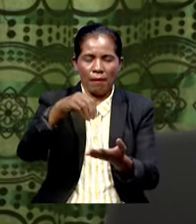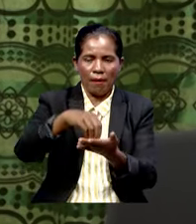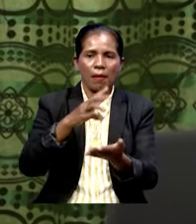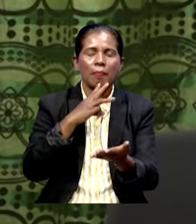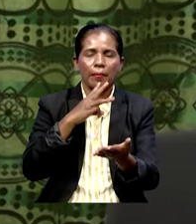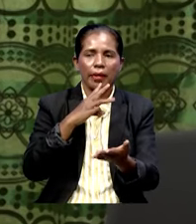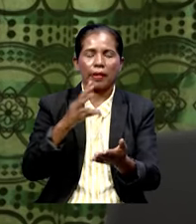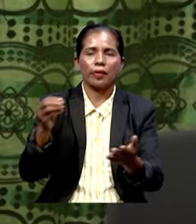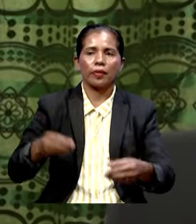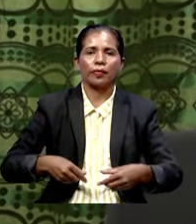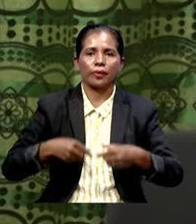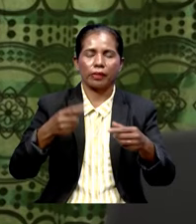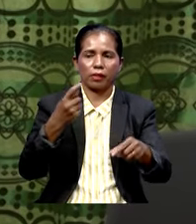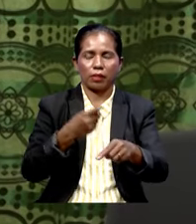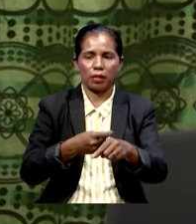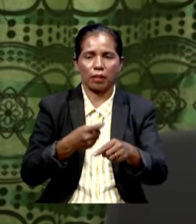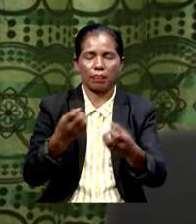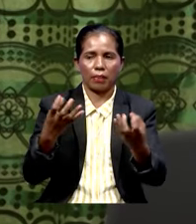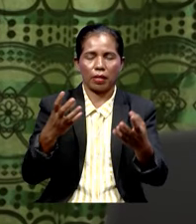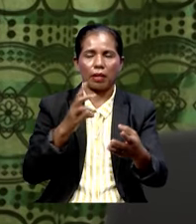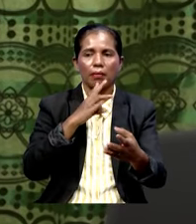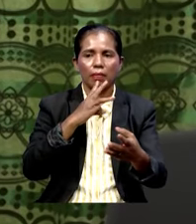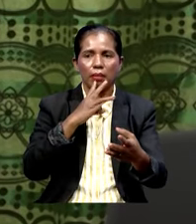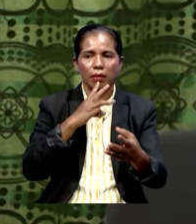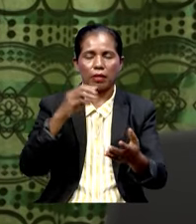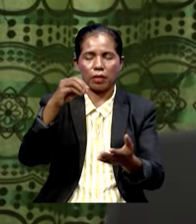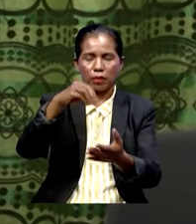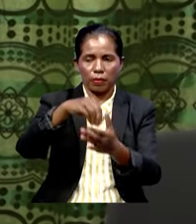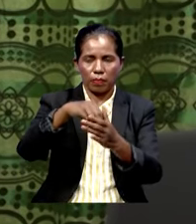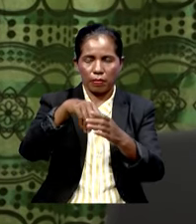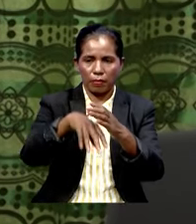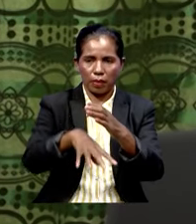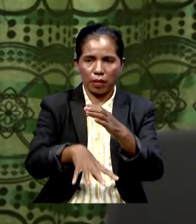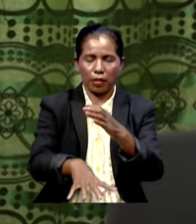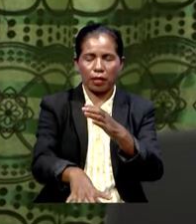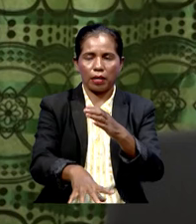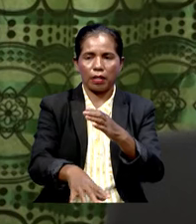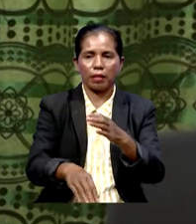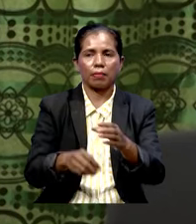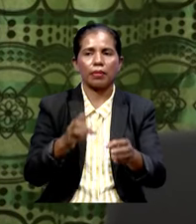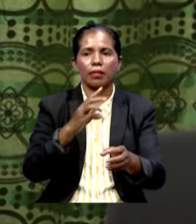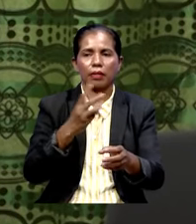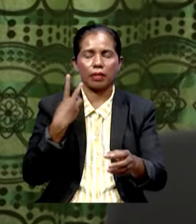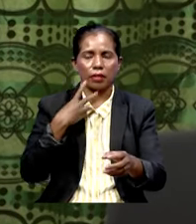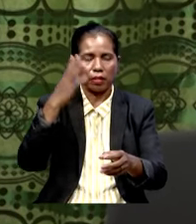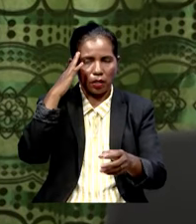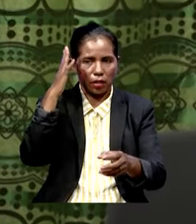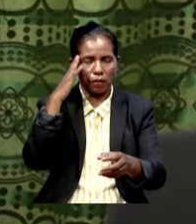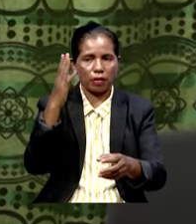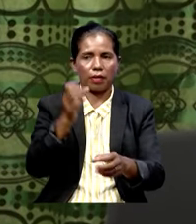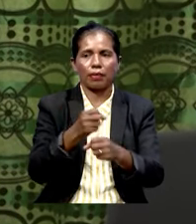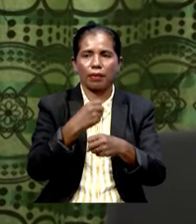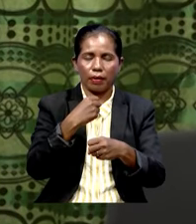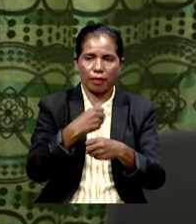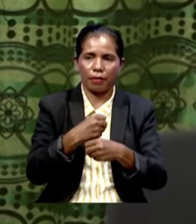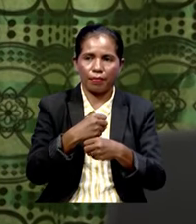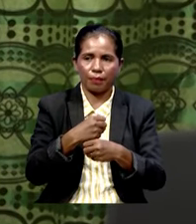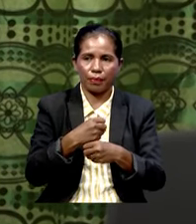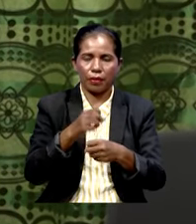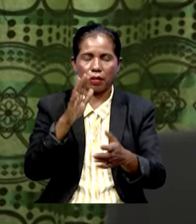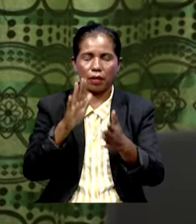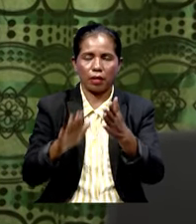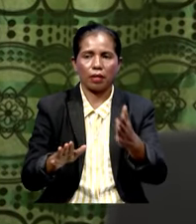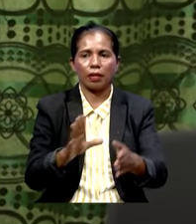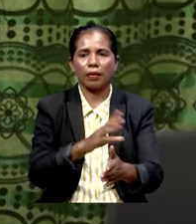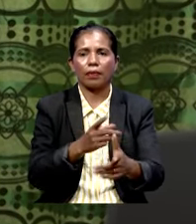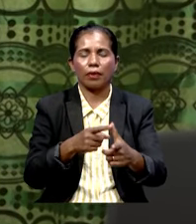fo bibang barak ba e B hodi mot barai e depois mos ita noia tu halo mini check dam